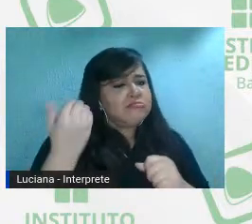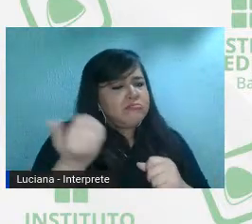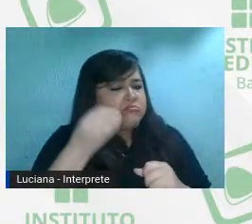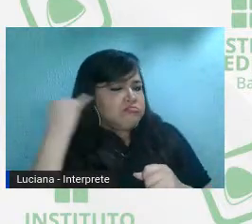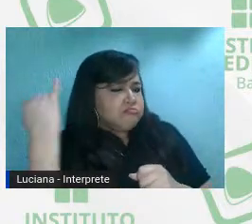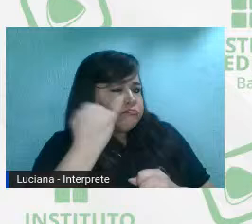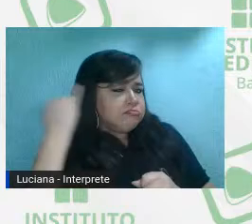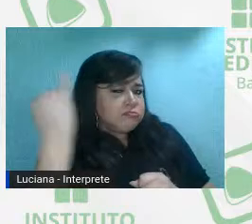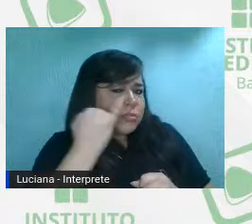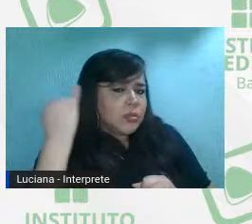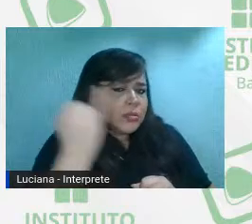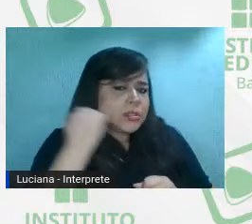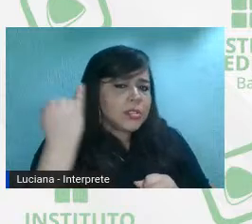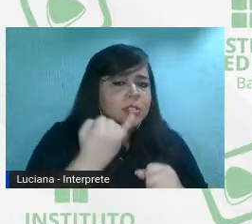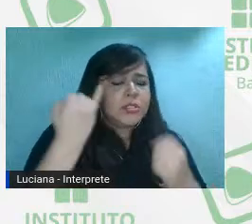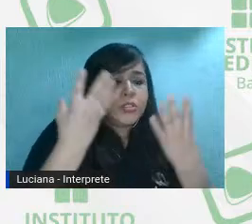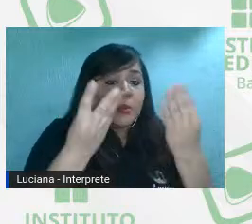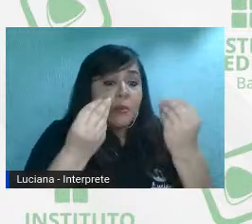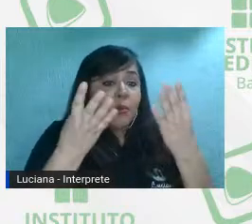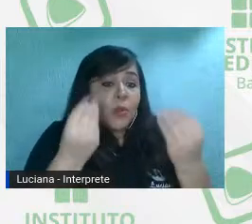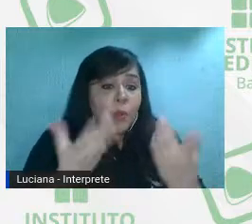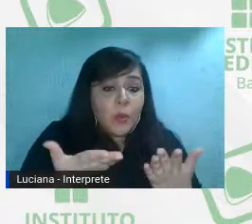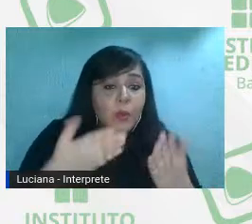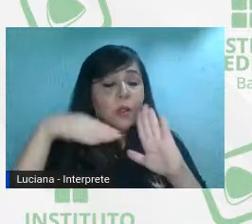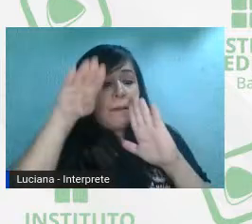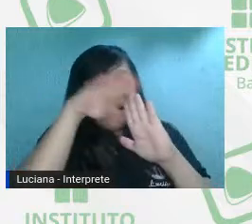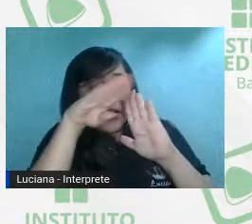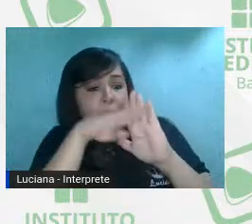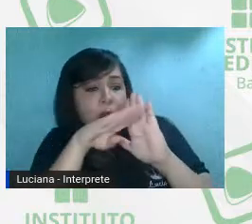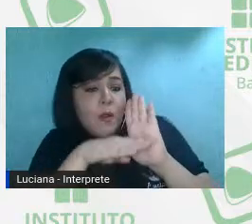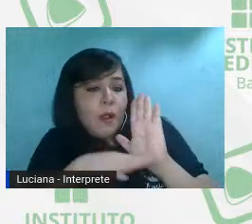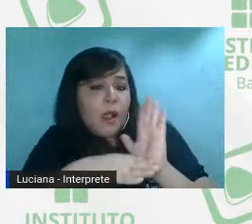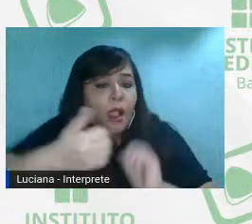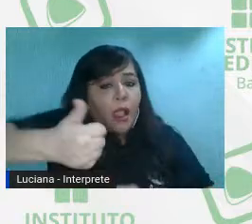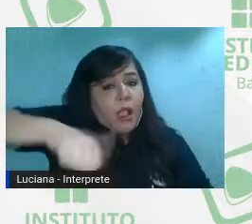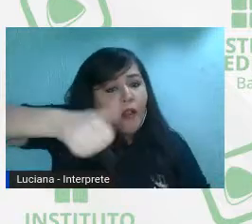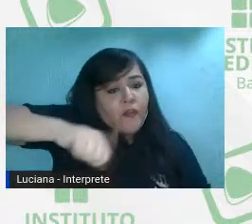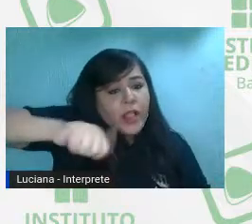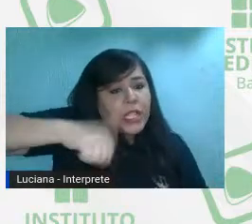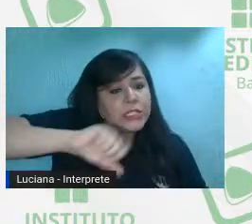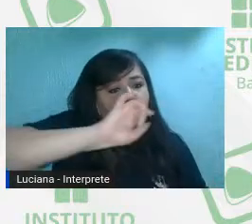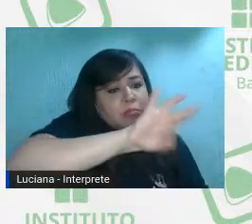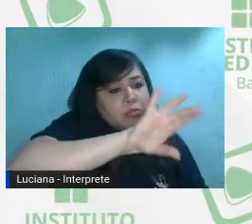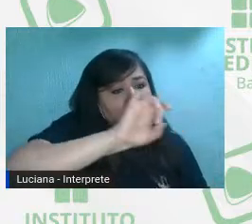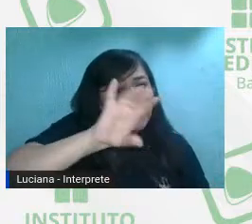fundamental, que é o processo de avaliação individual, de